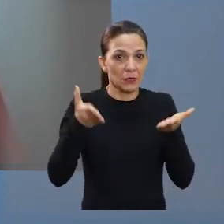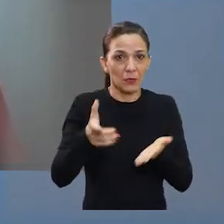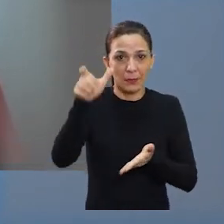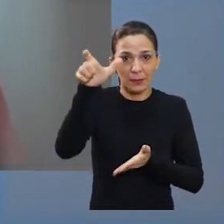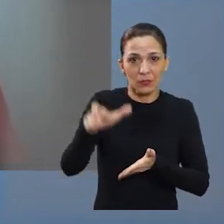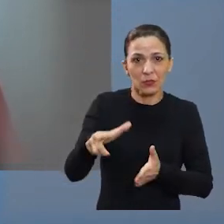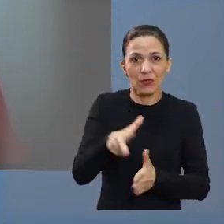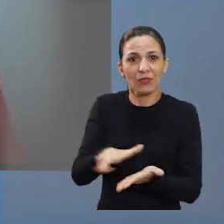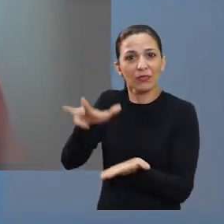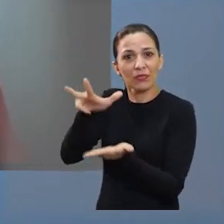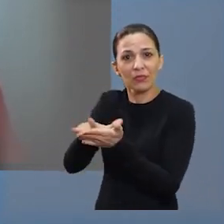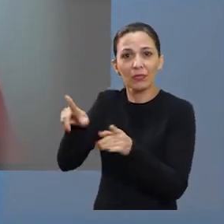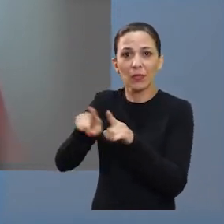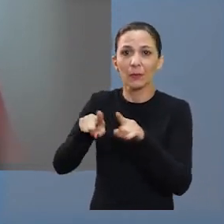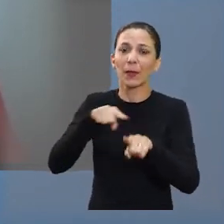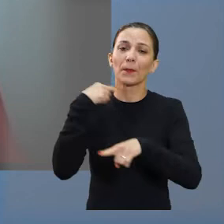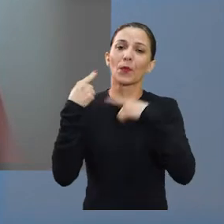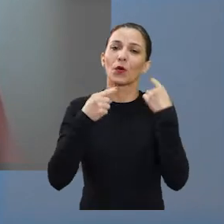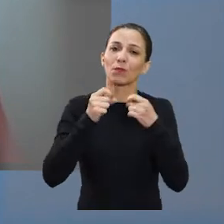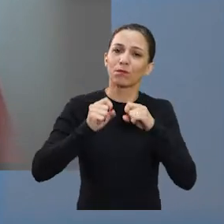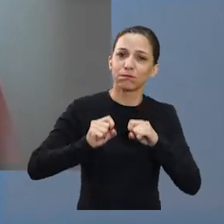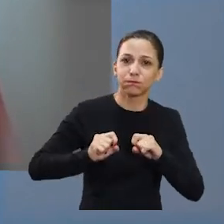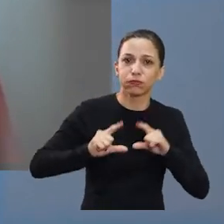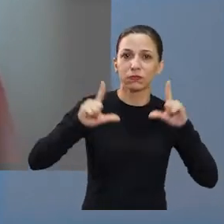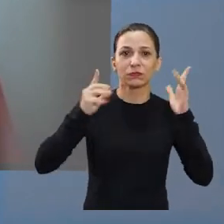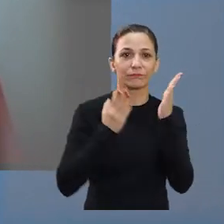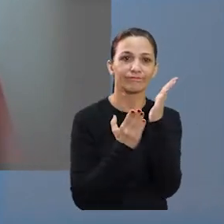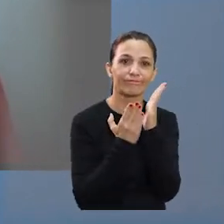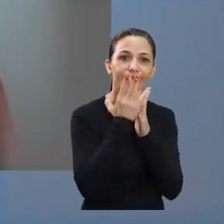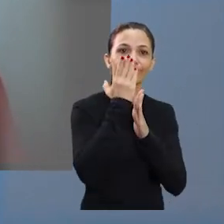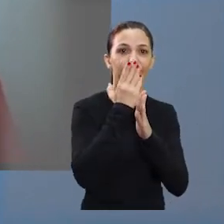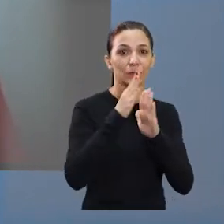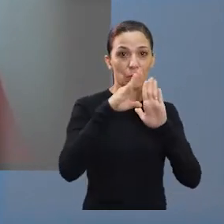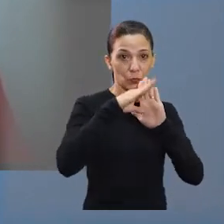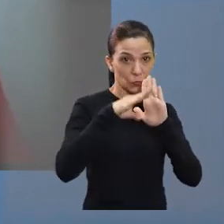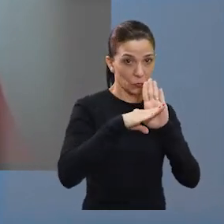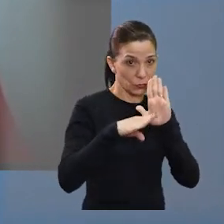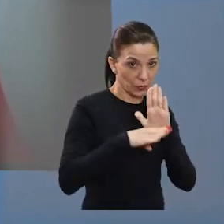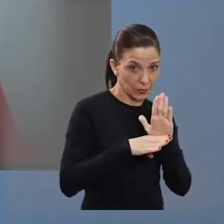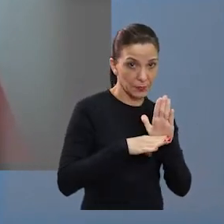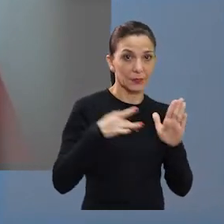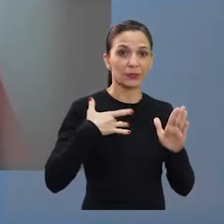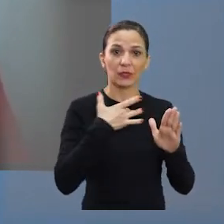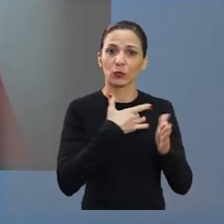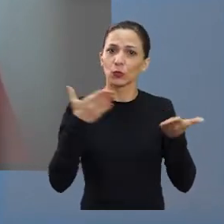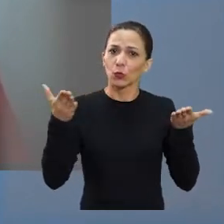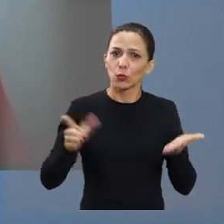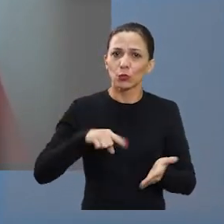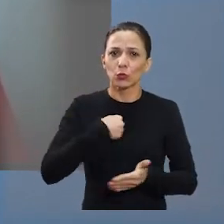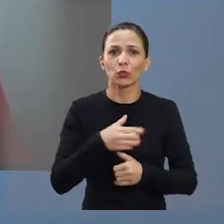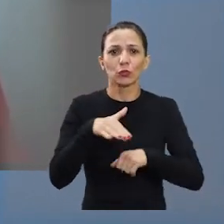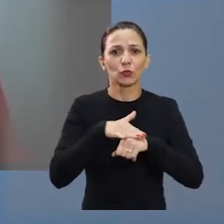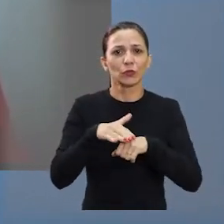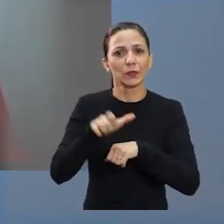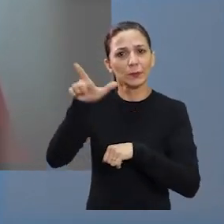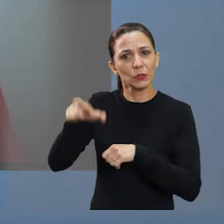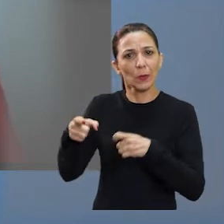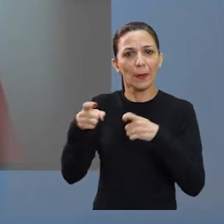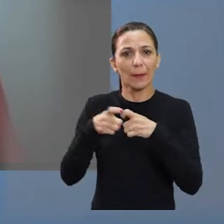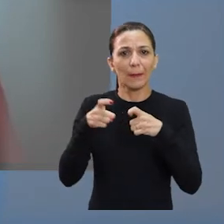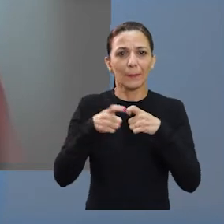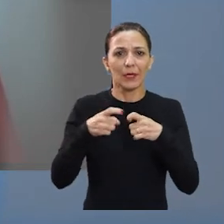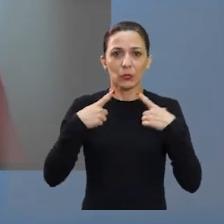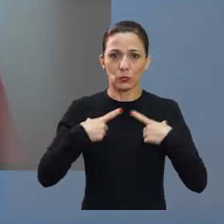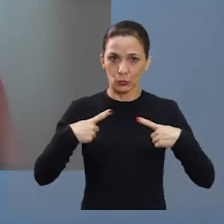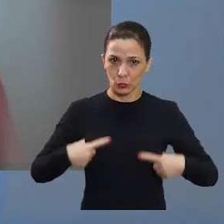aumento significativo do número de internações e de mortes. Para falar sobre o cenário atual da pandemia em Araraquara,